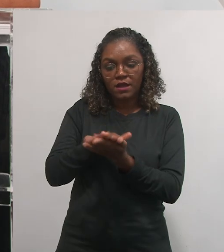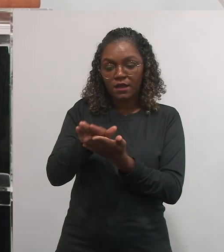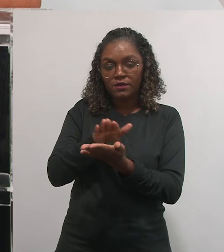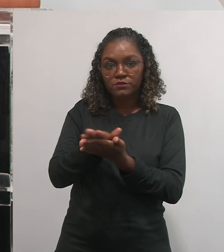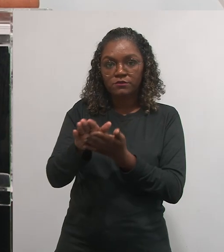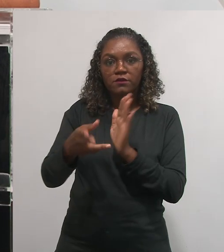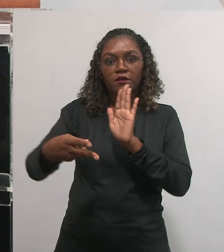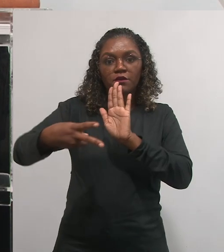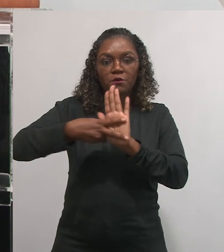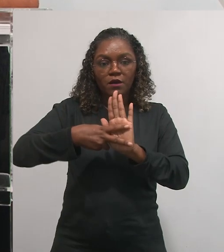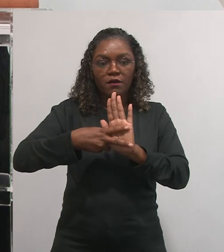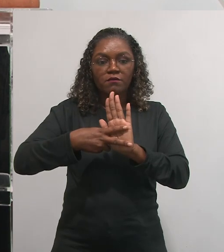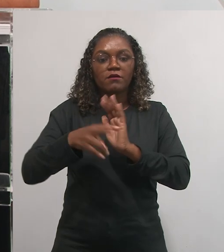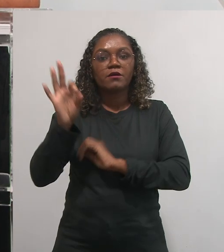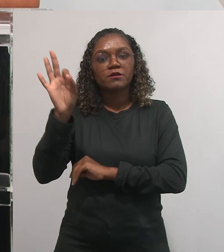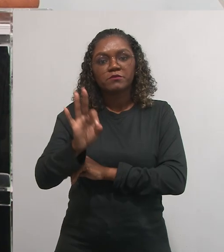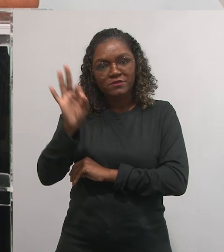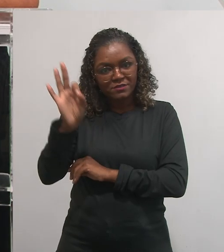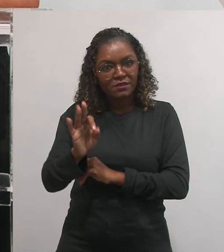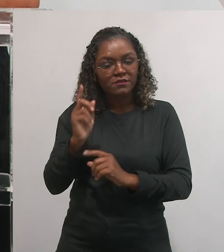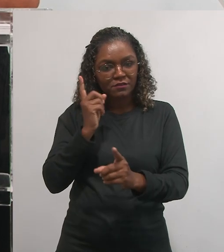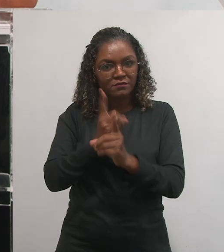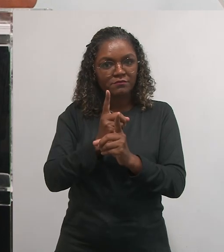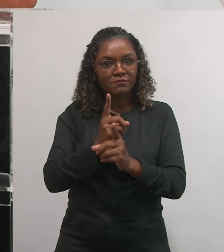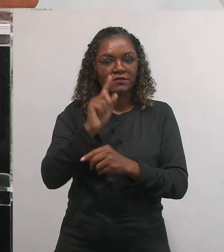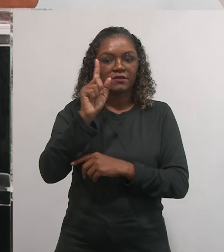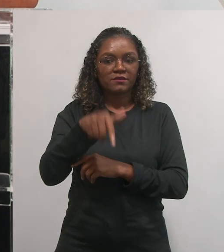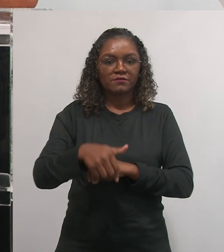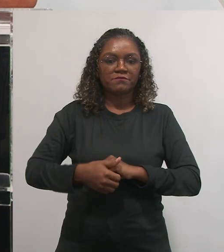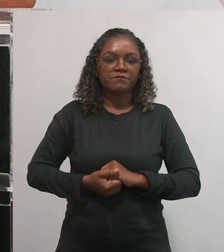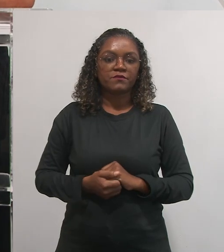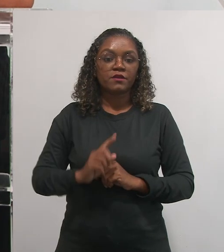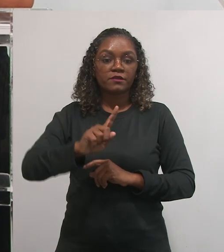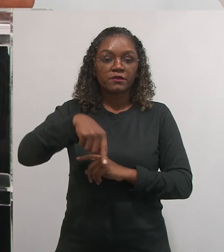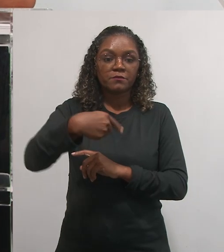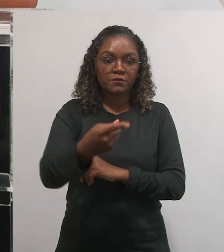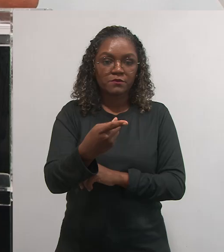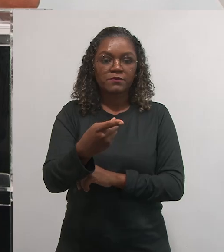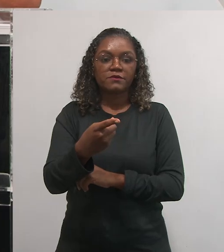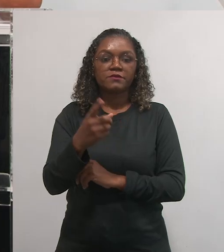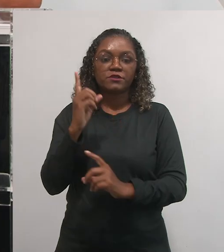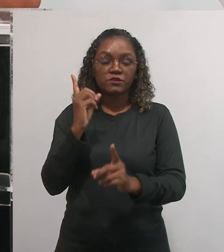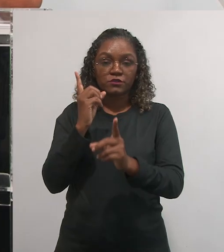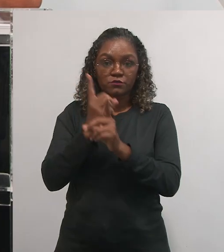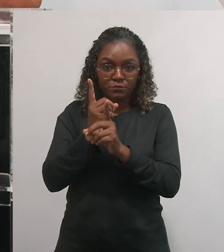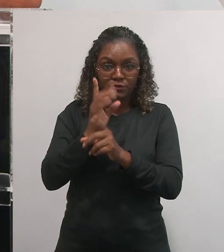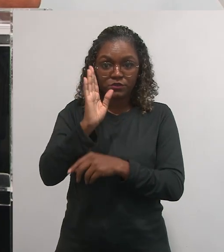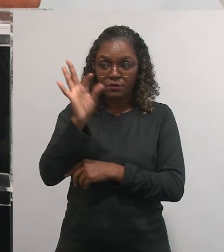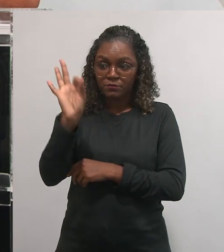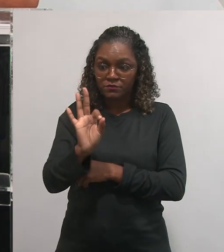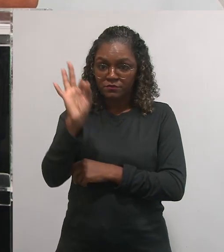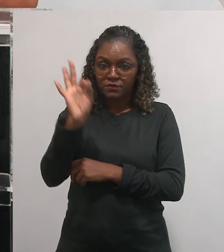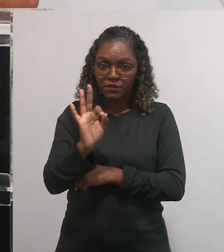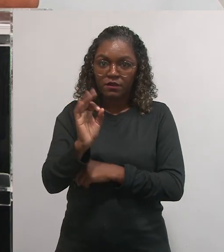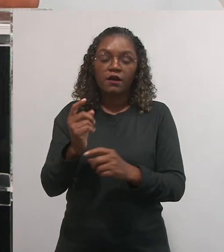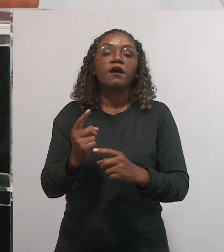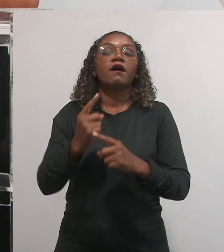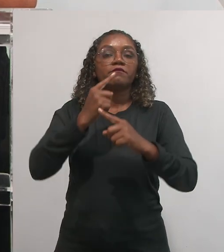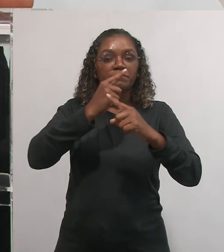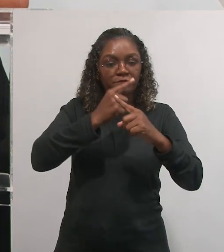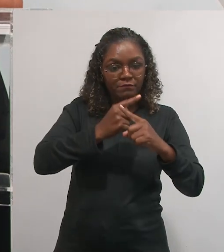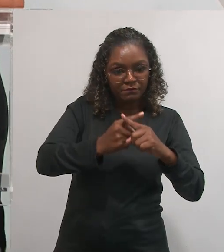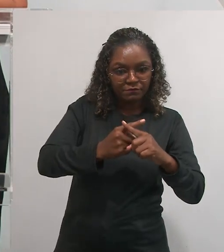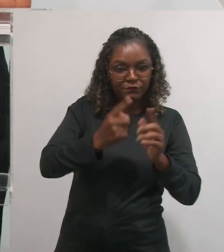margem de contribuição unitária de cada produto margem de contribuição unitária dividido pelo preço de venda